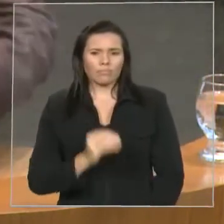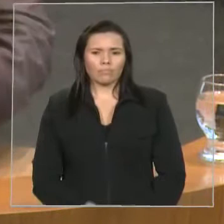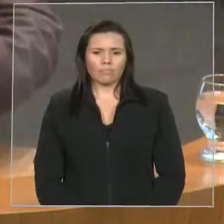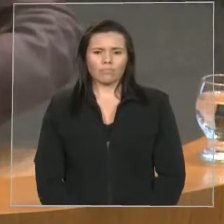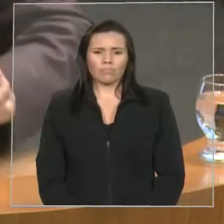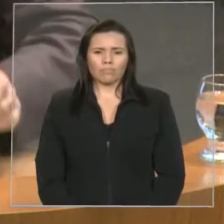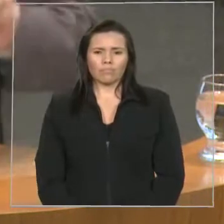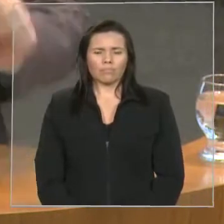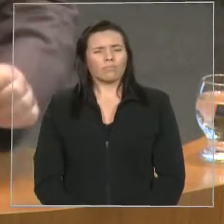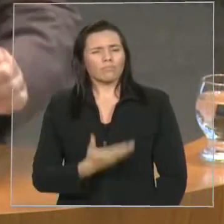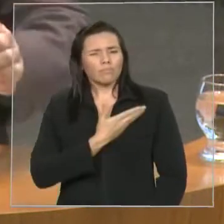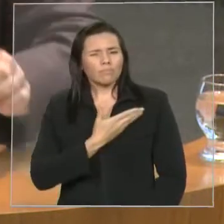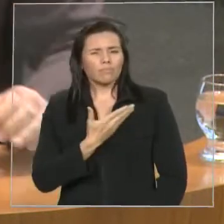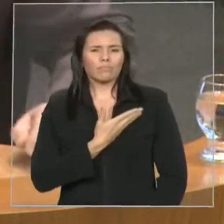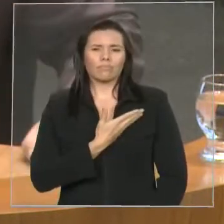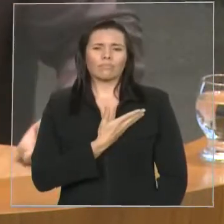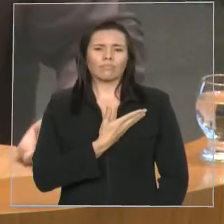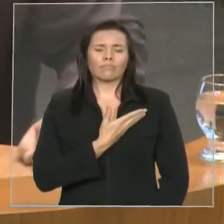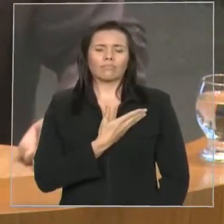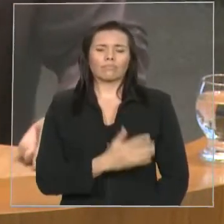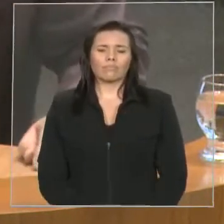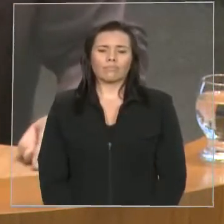competente, amigo, leal,